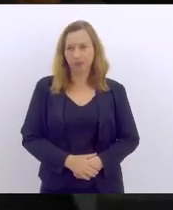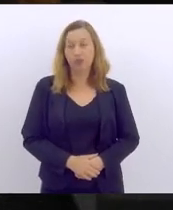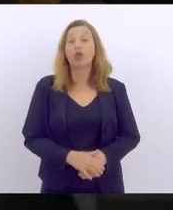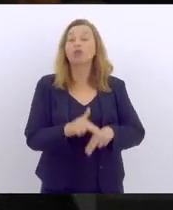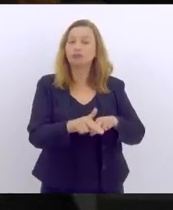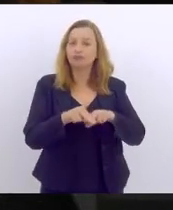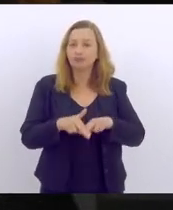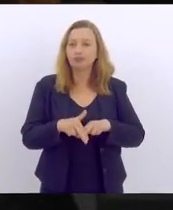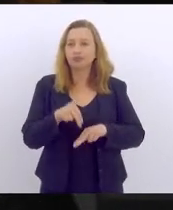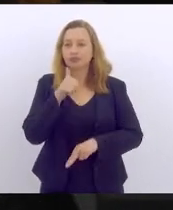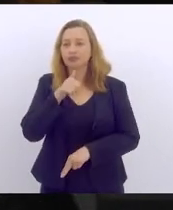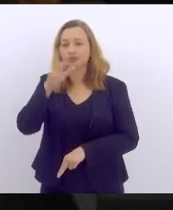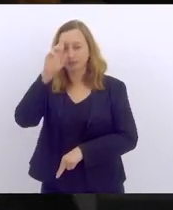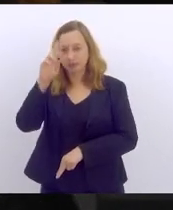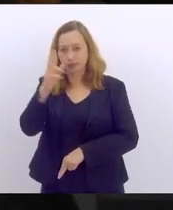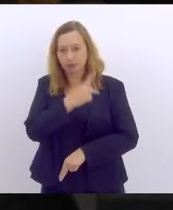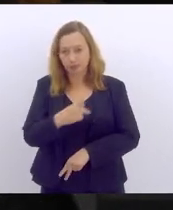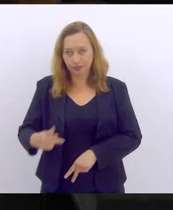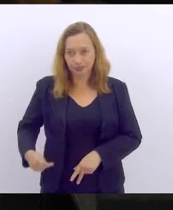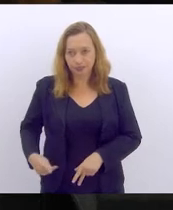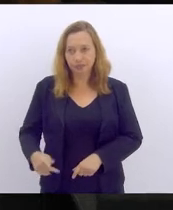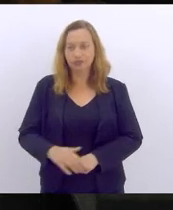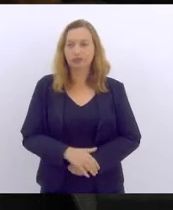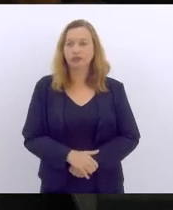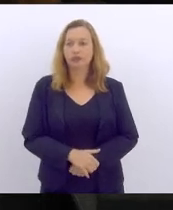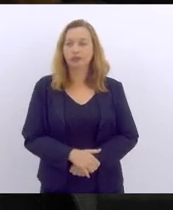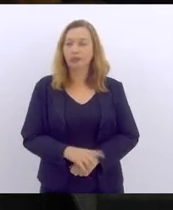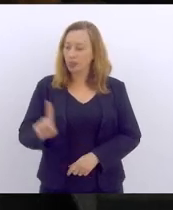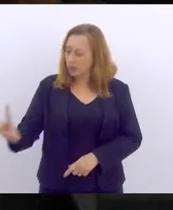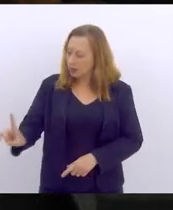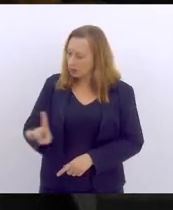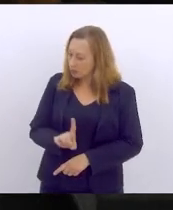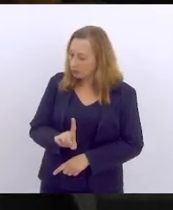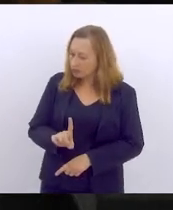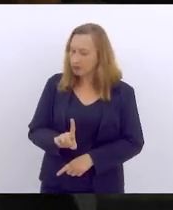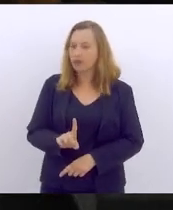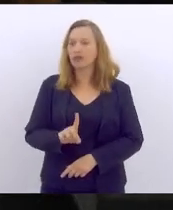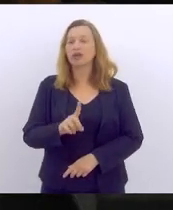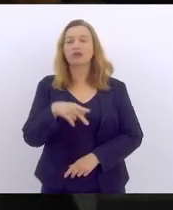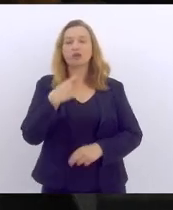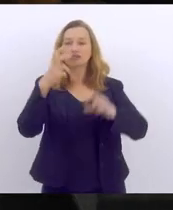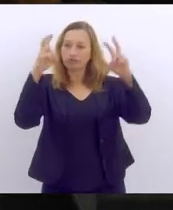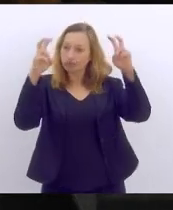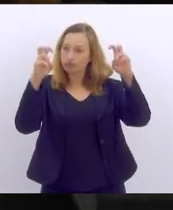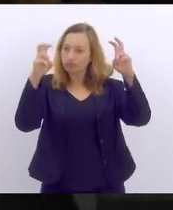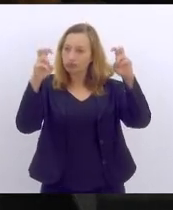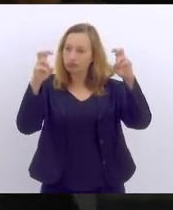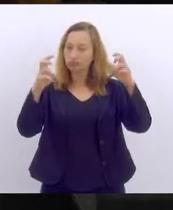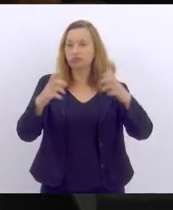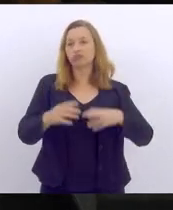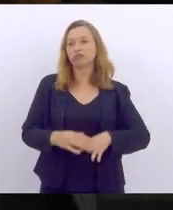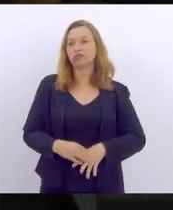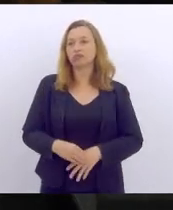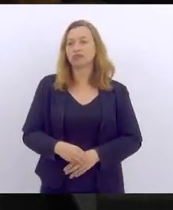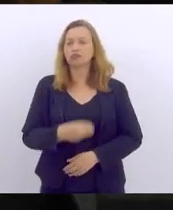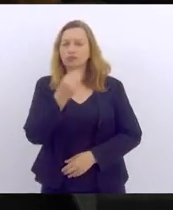por isso senhora Presidente eu trouxe esse tema para repudiar